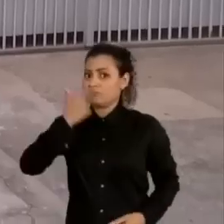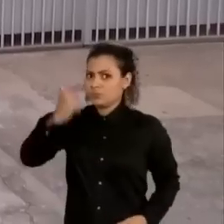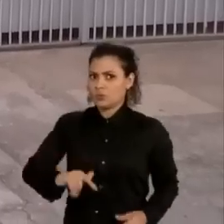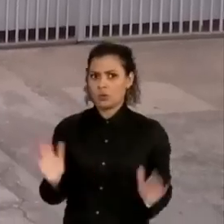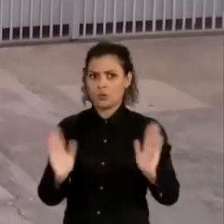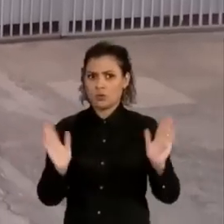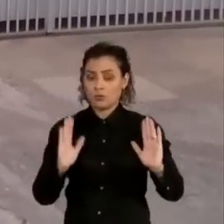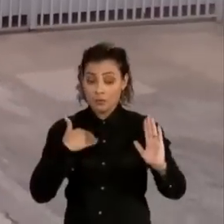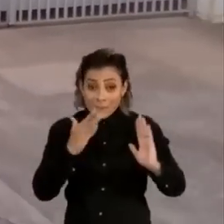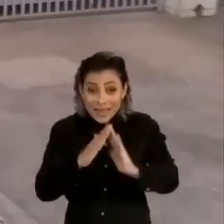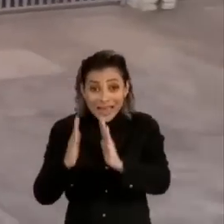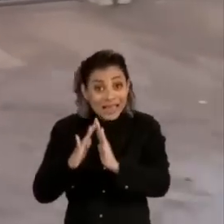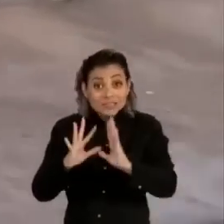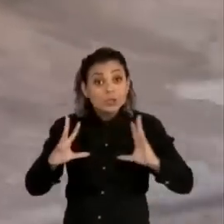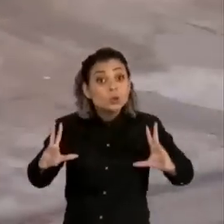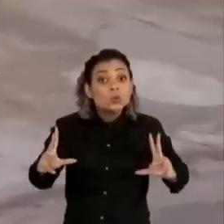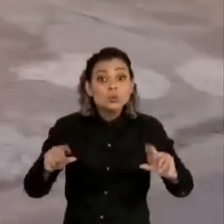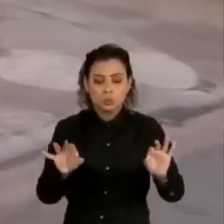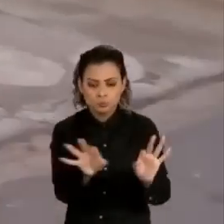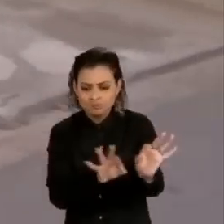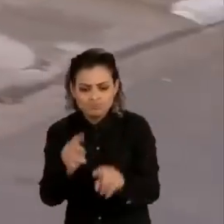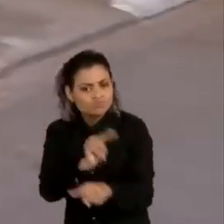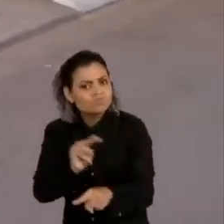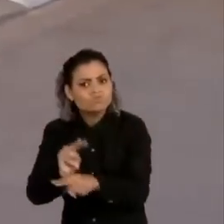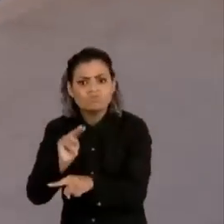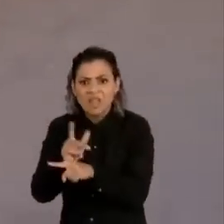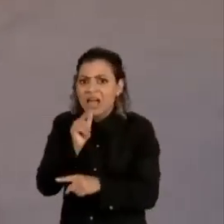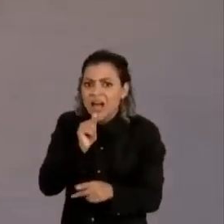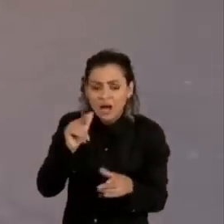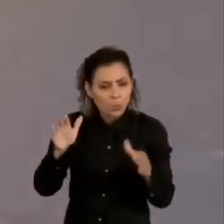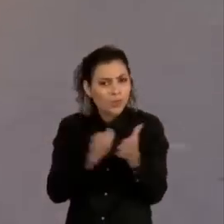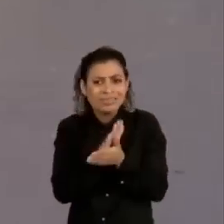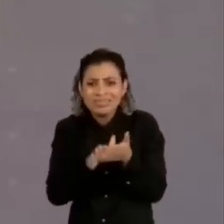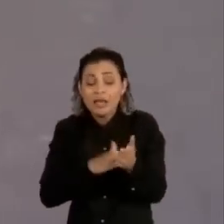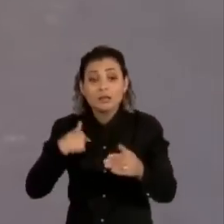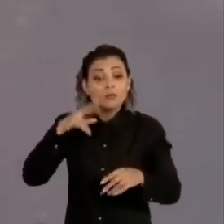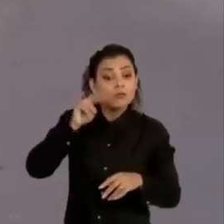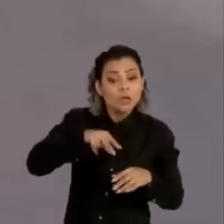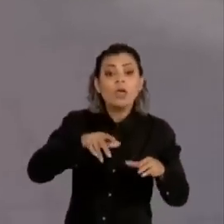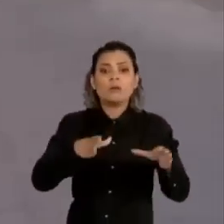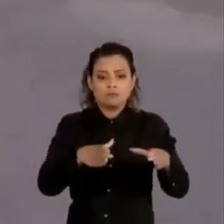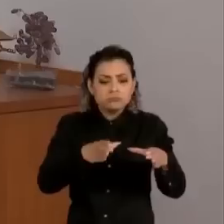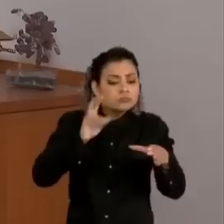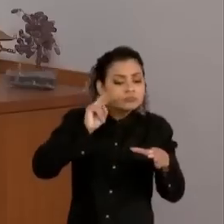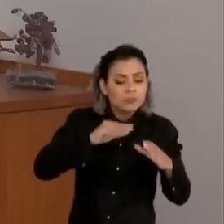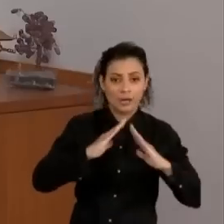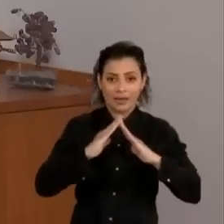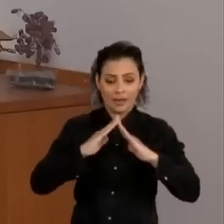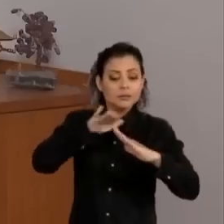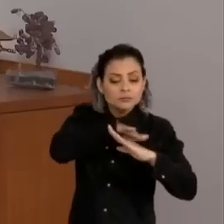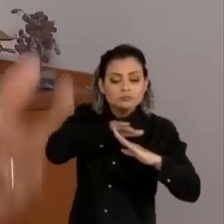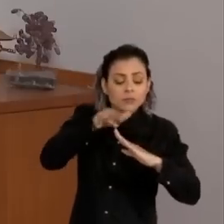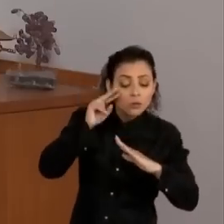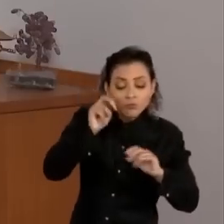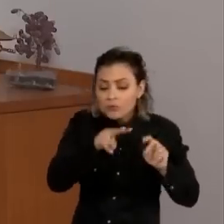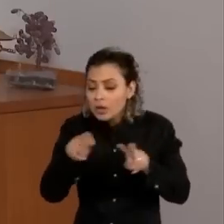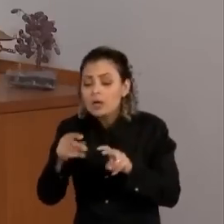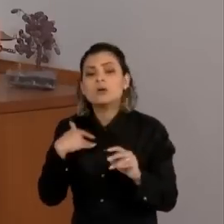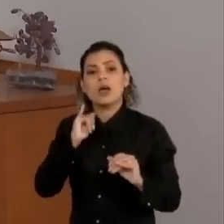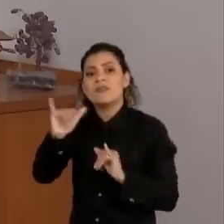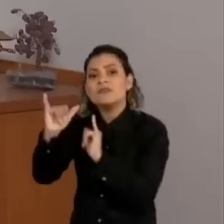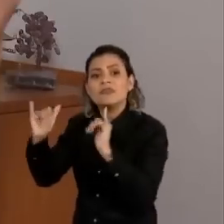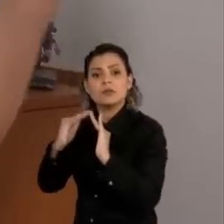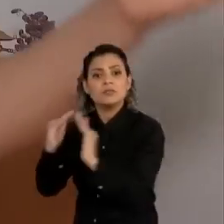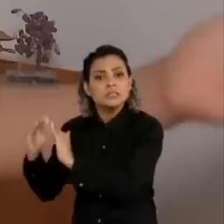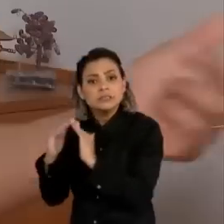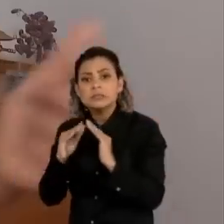E em casa, totalmente cuidado para não ter nada. Eu subo em cima da laje, olho na laje, vejo dos meus vizinhos, eu converso com os vizinhos, eu